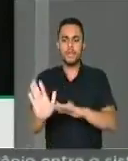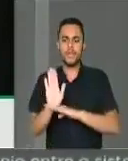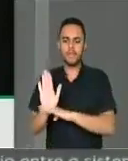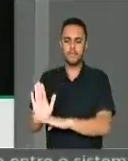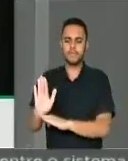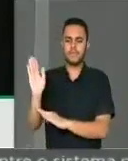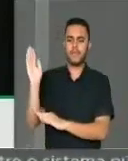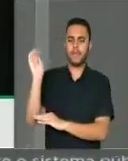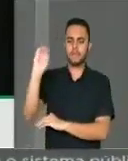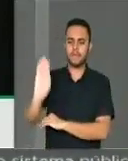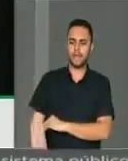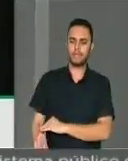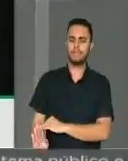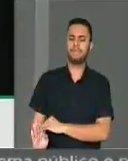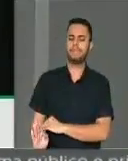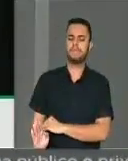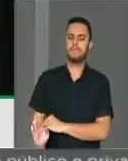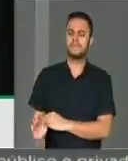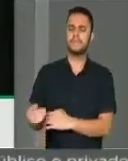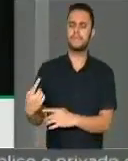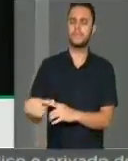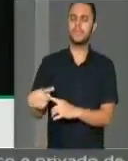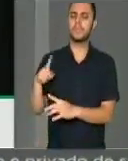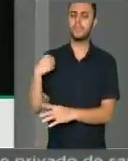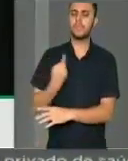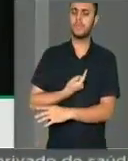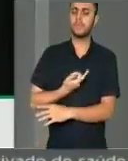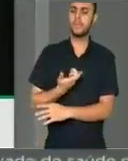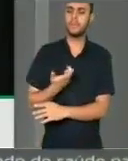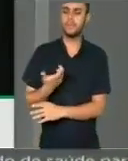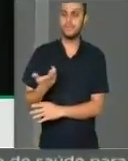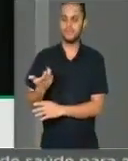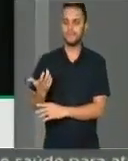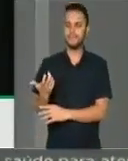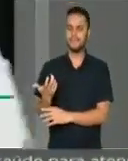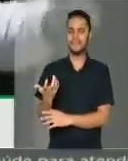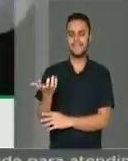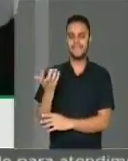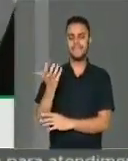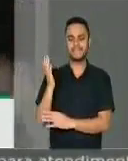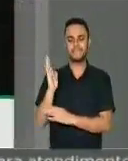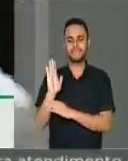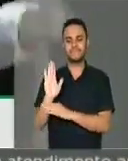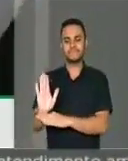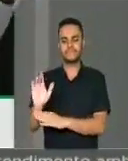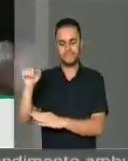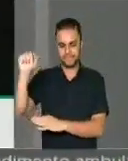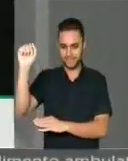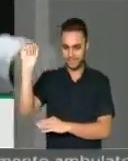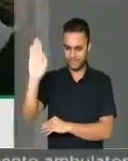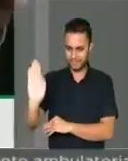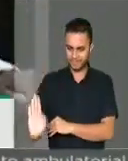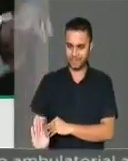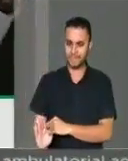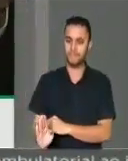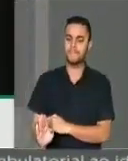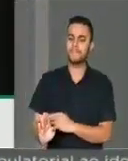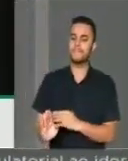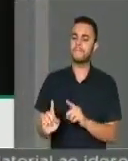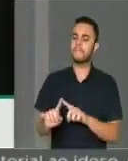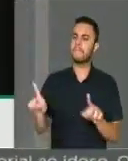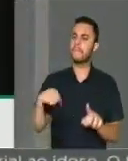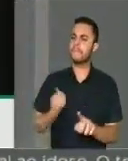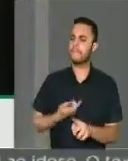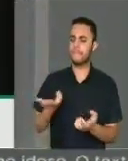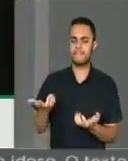o Brasil, porque nós queríamos ajudar esse país e não tivemos nesta casa de forma